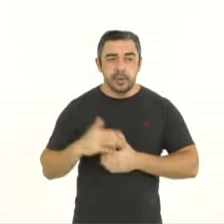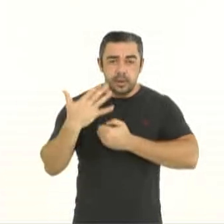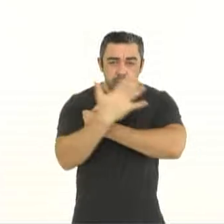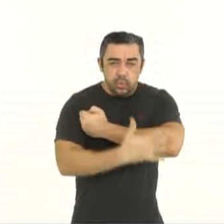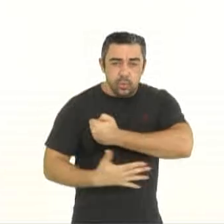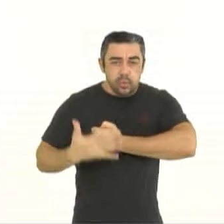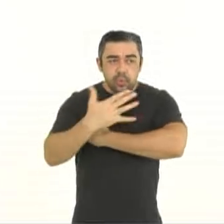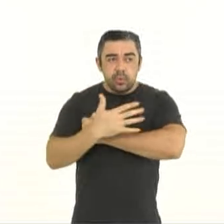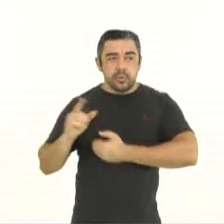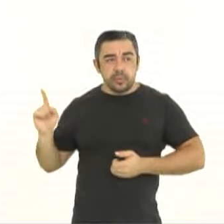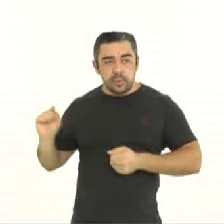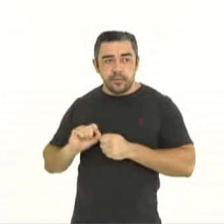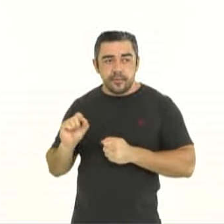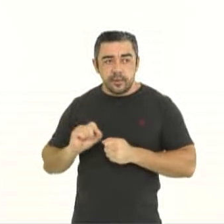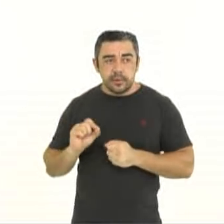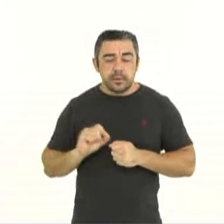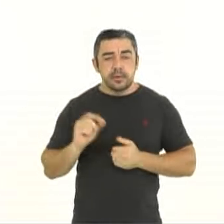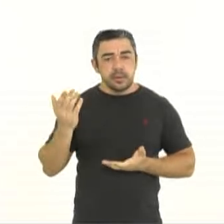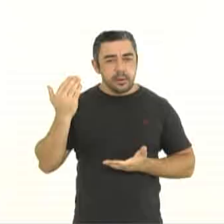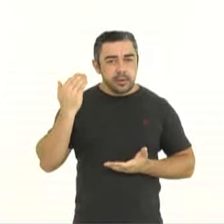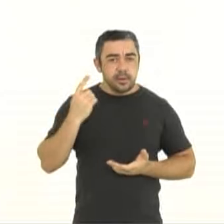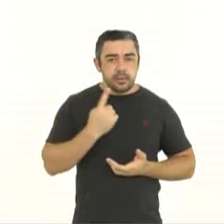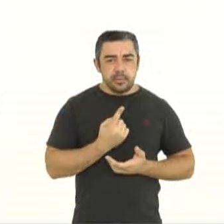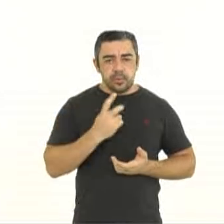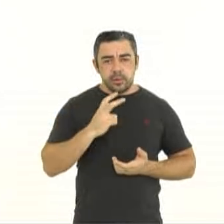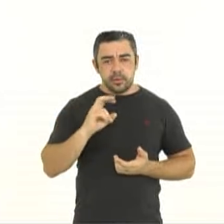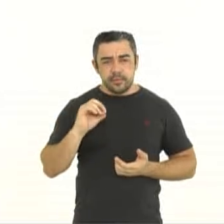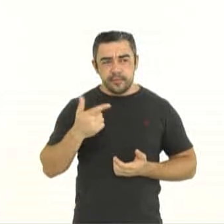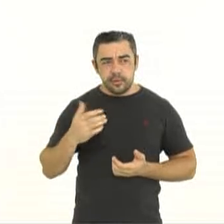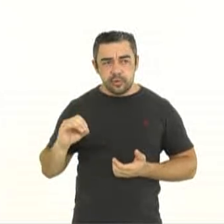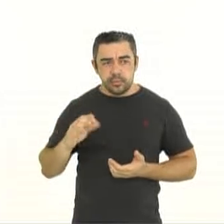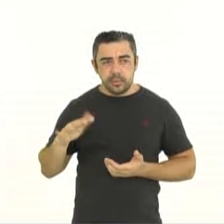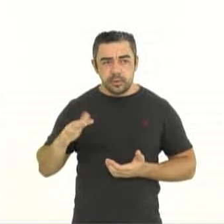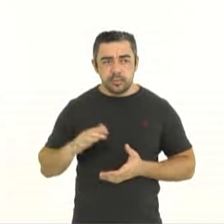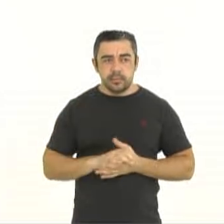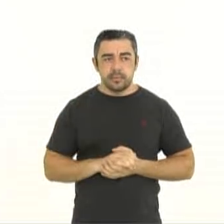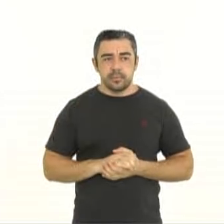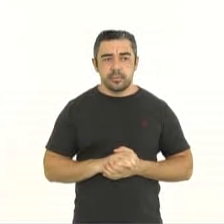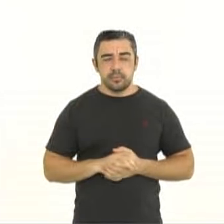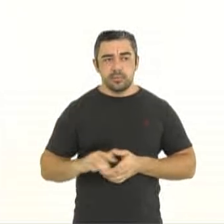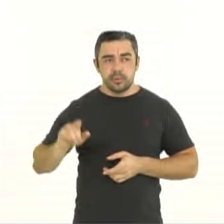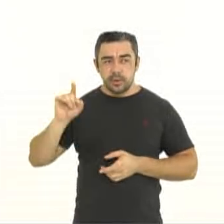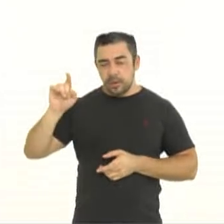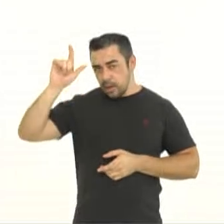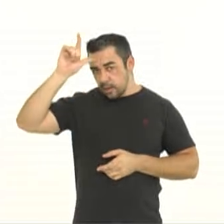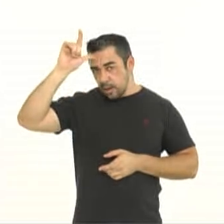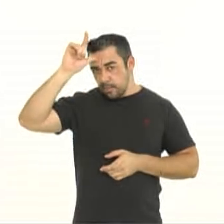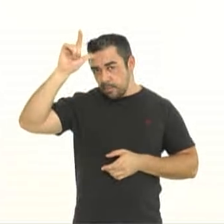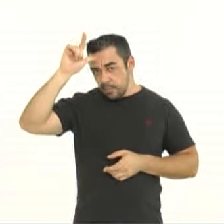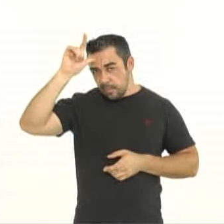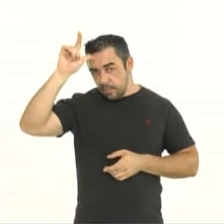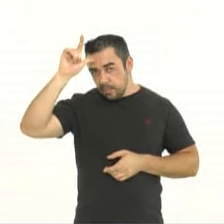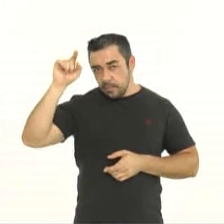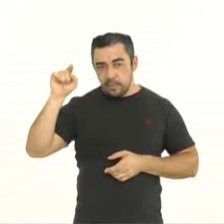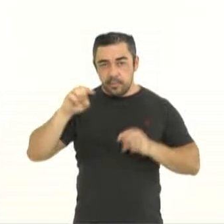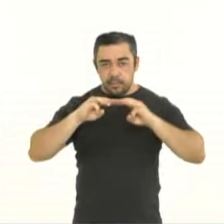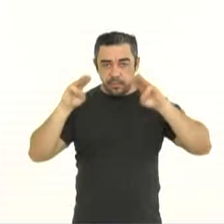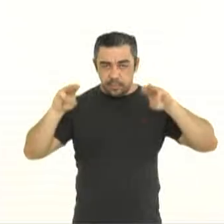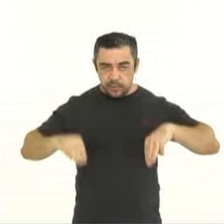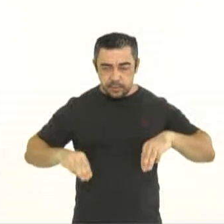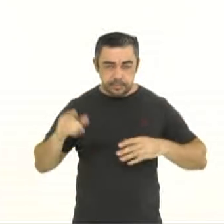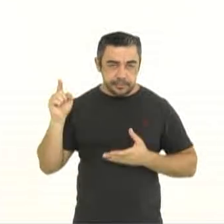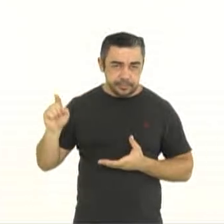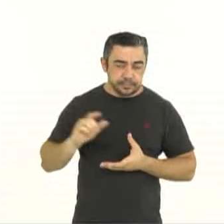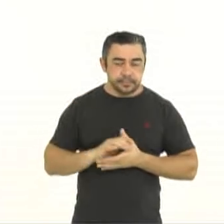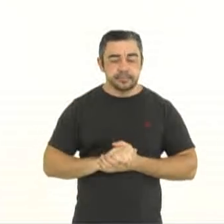penas asteca, por volta de 1520, mais ou menos. Está no Landesmuseum da Wittenberg,